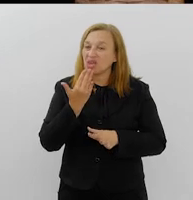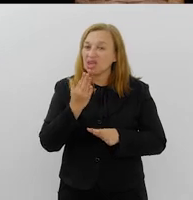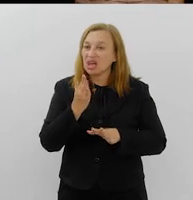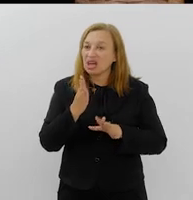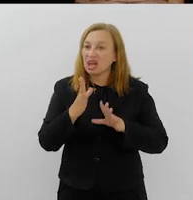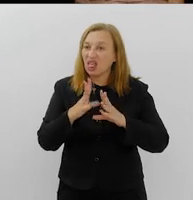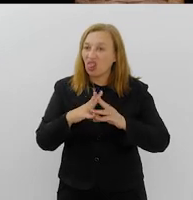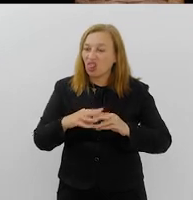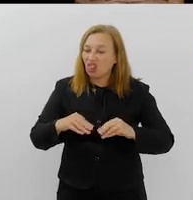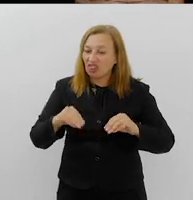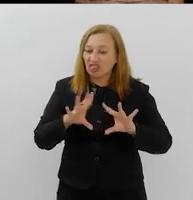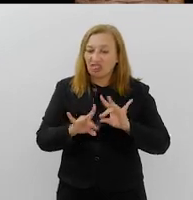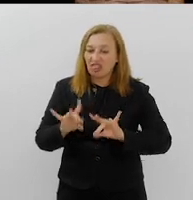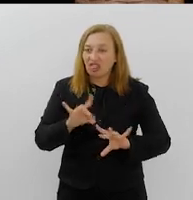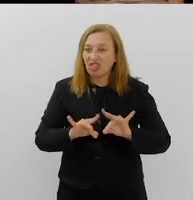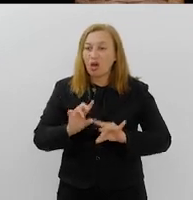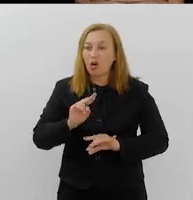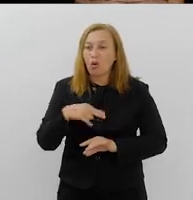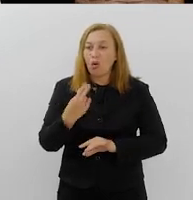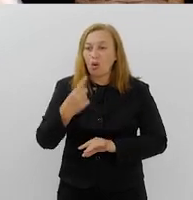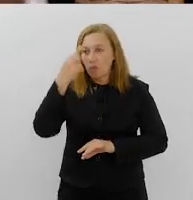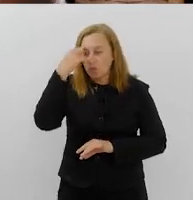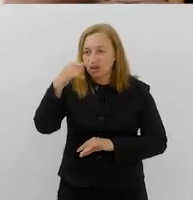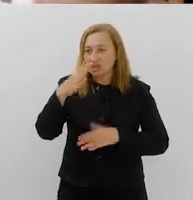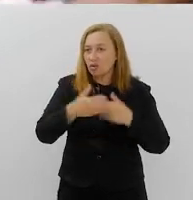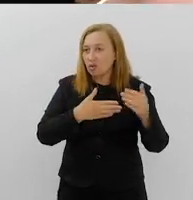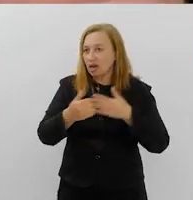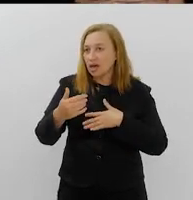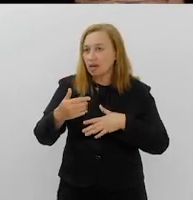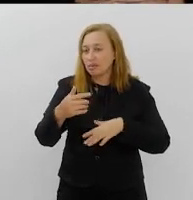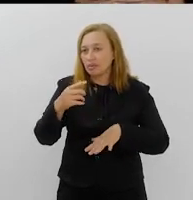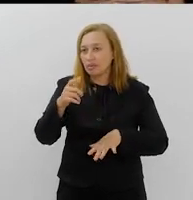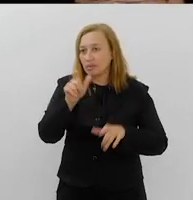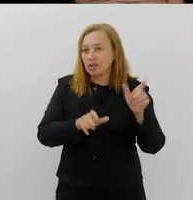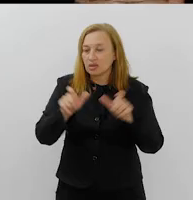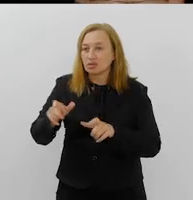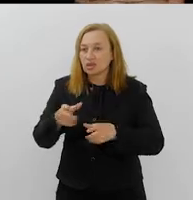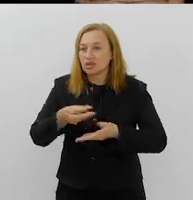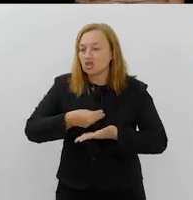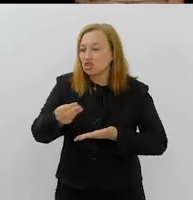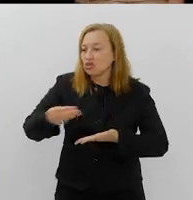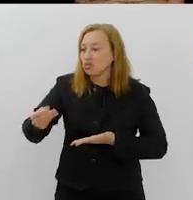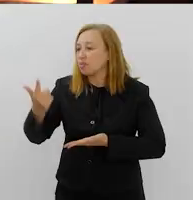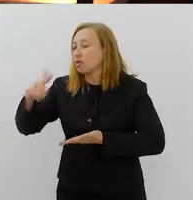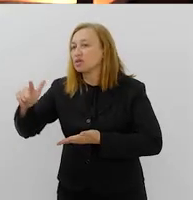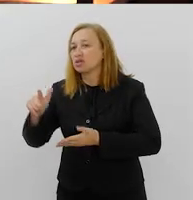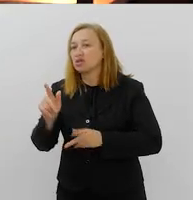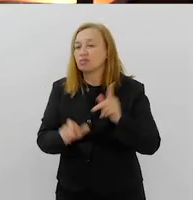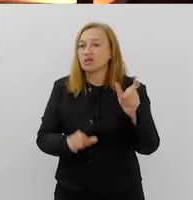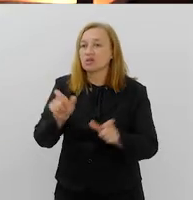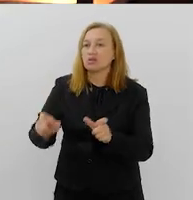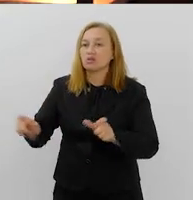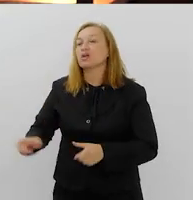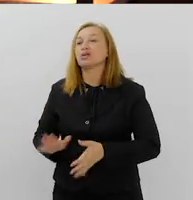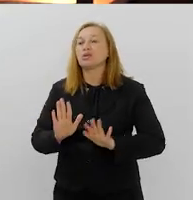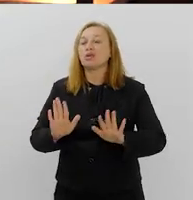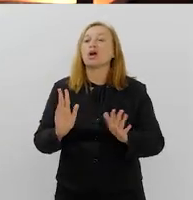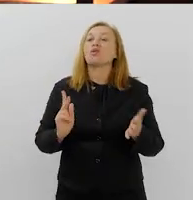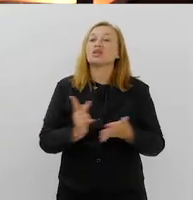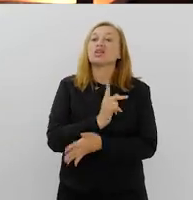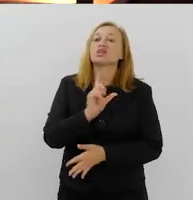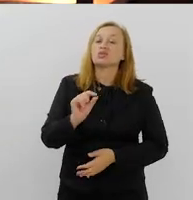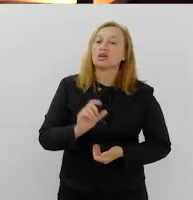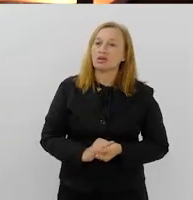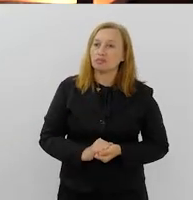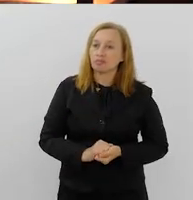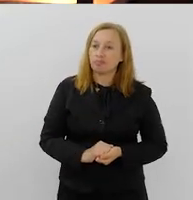alimento estragar ou vocês mandam que ele seja distribuído no entorno? Olha, o